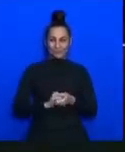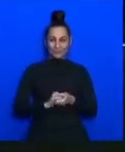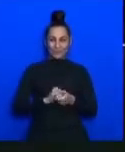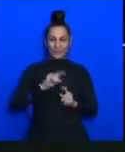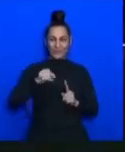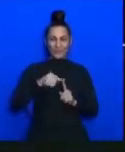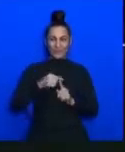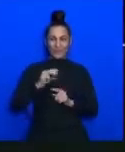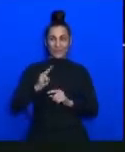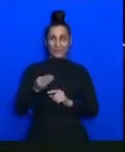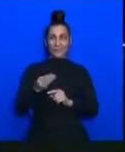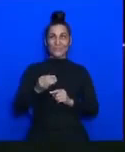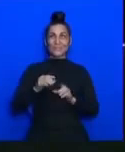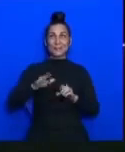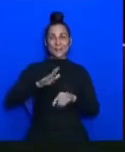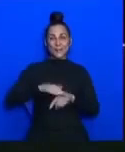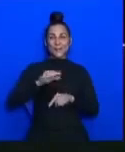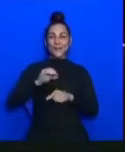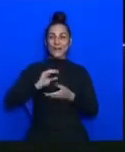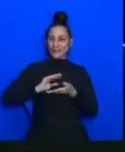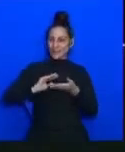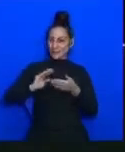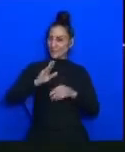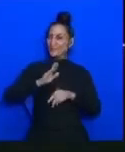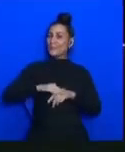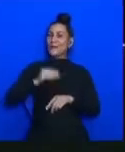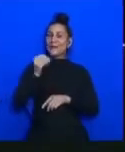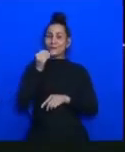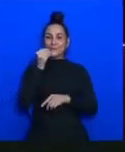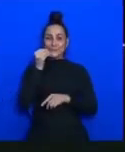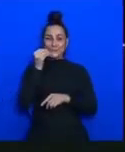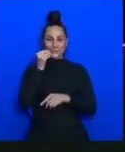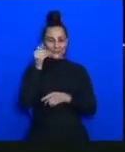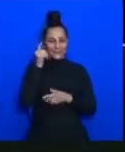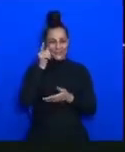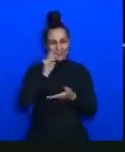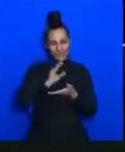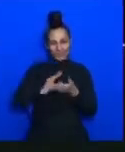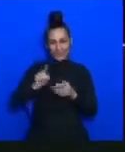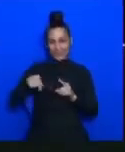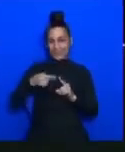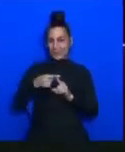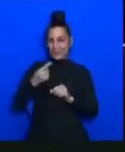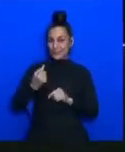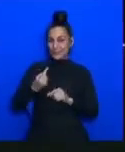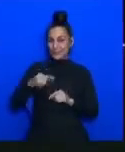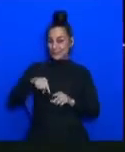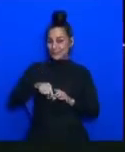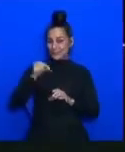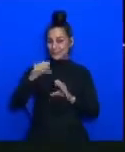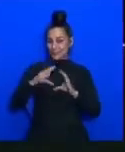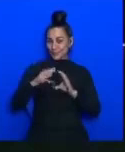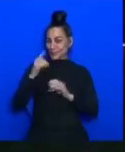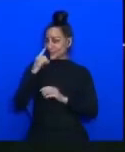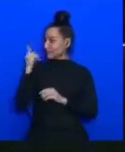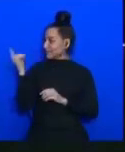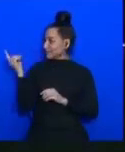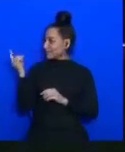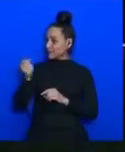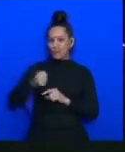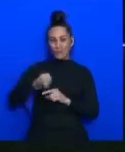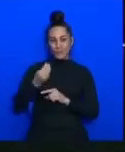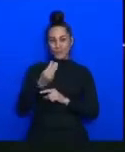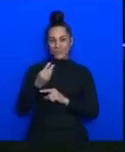A Mais Milionária são mais prêmios e mais chances de ganhar. Vem chegando mais uma bola sorteada, 32,